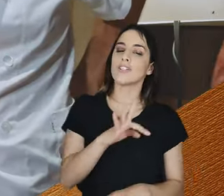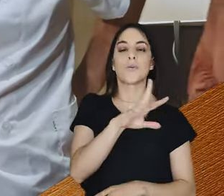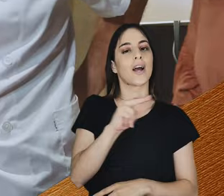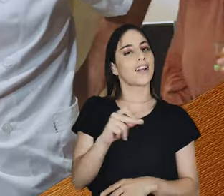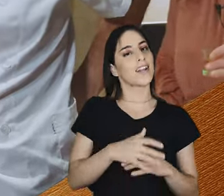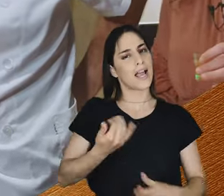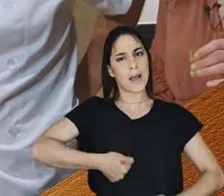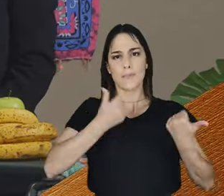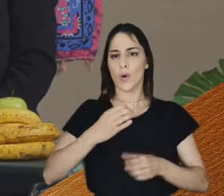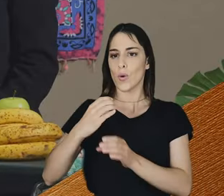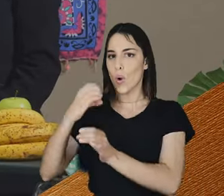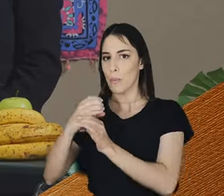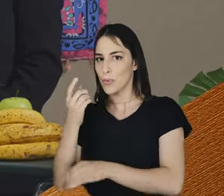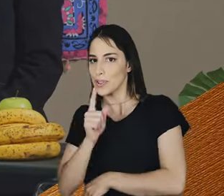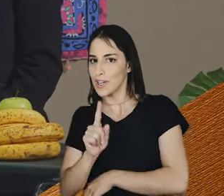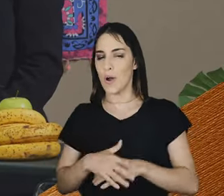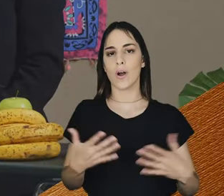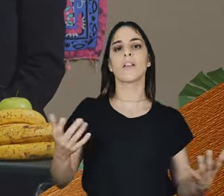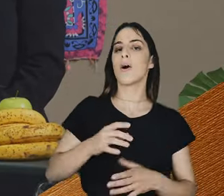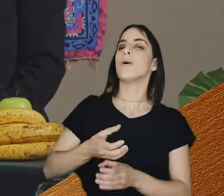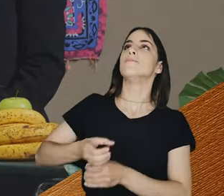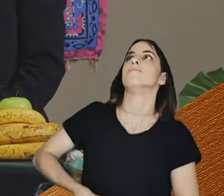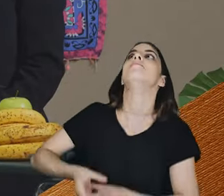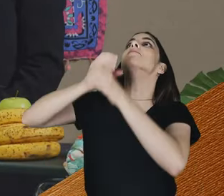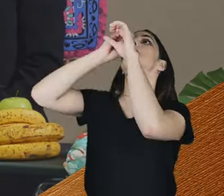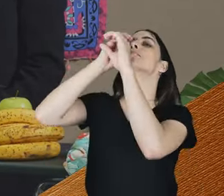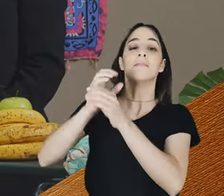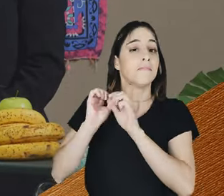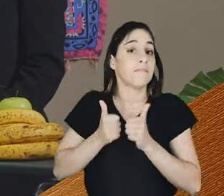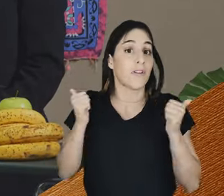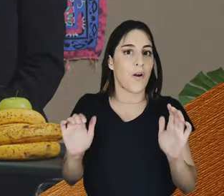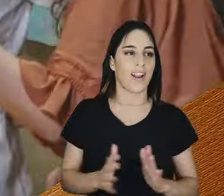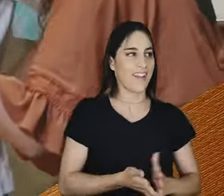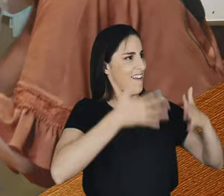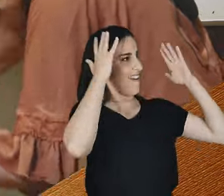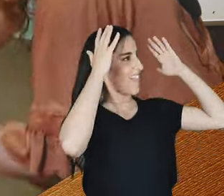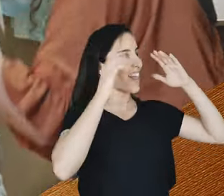calhar não é melhor não levares o copo, Joana. Que não seja por isso, sabem? É lá!